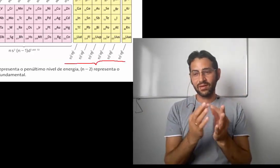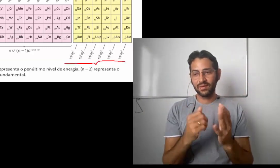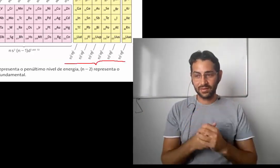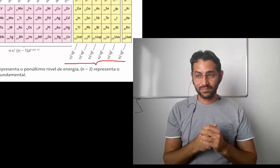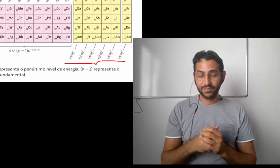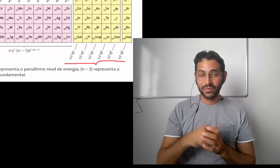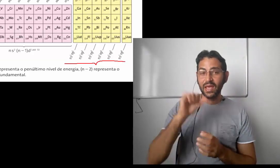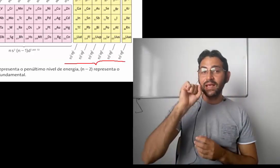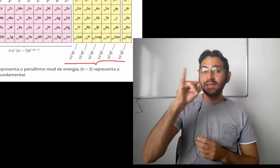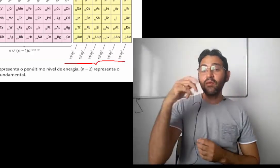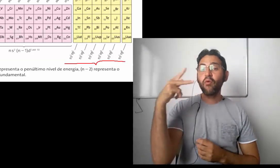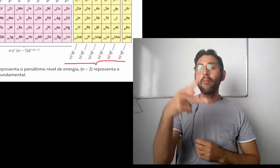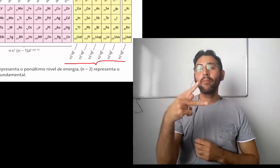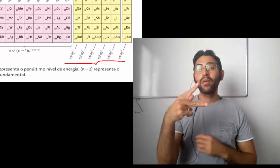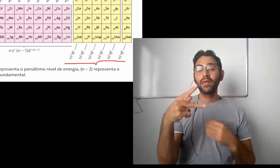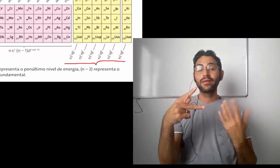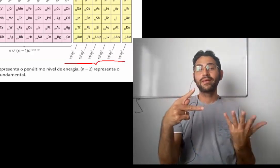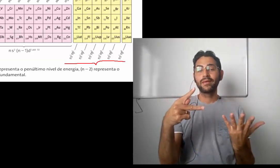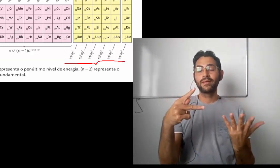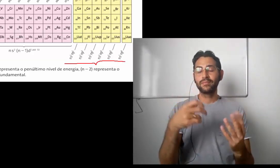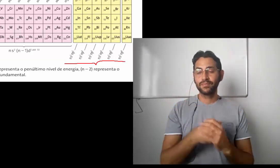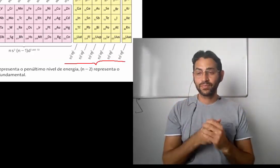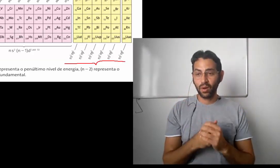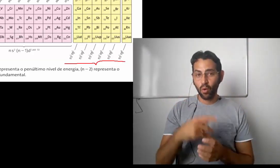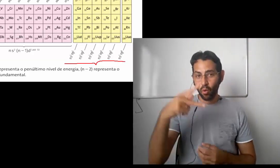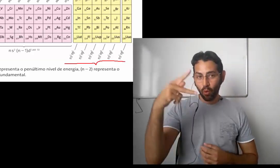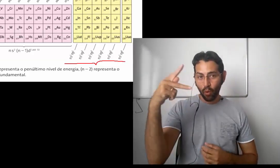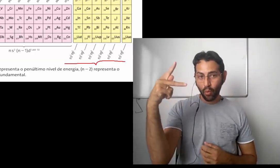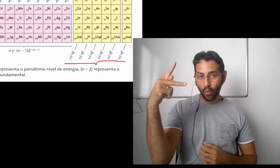né? Aqui ele mostra